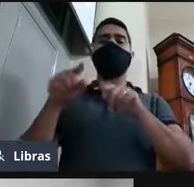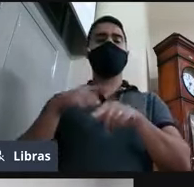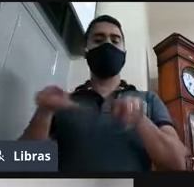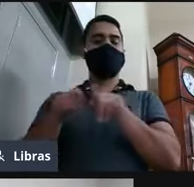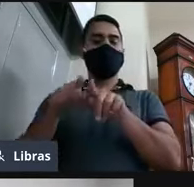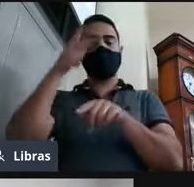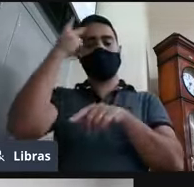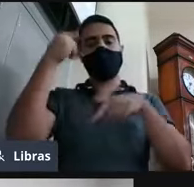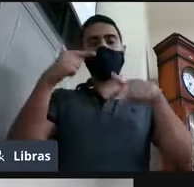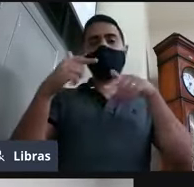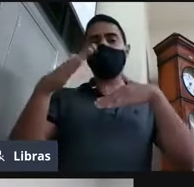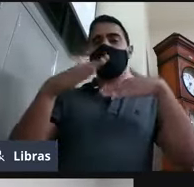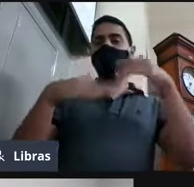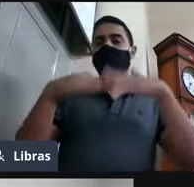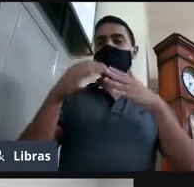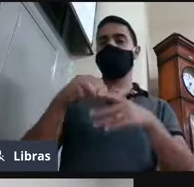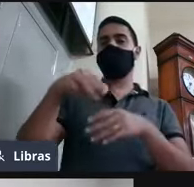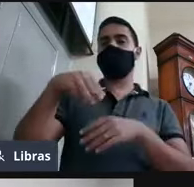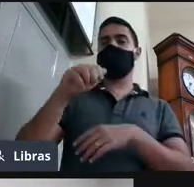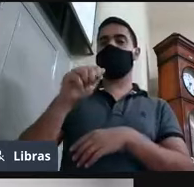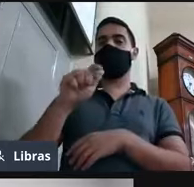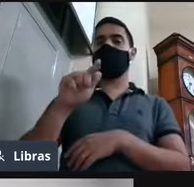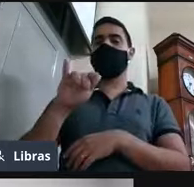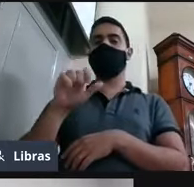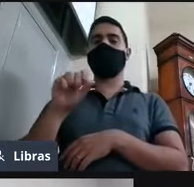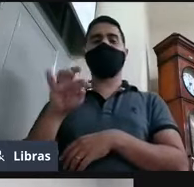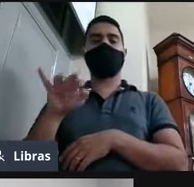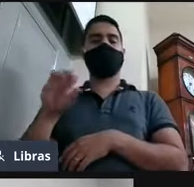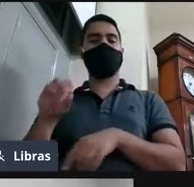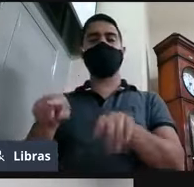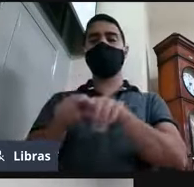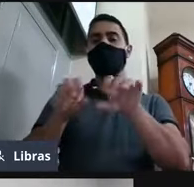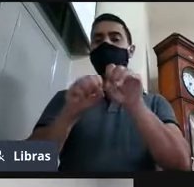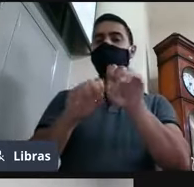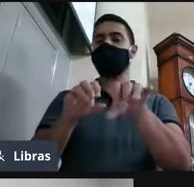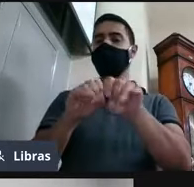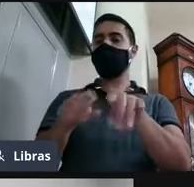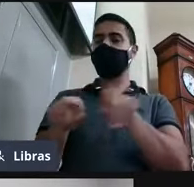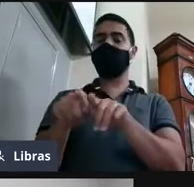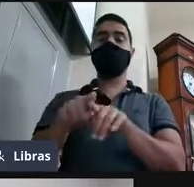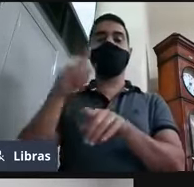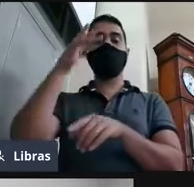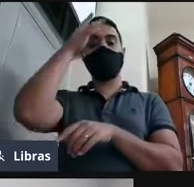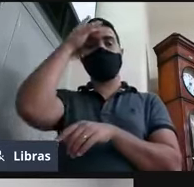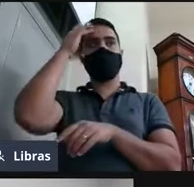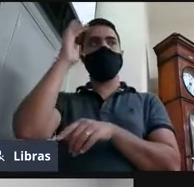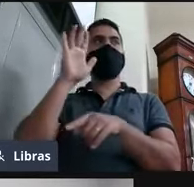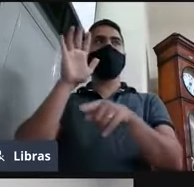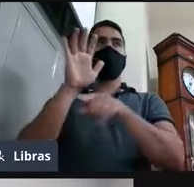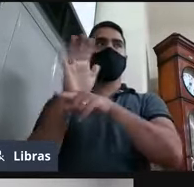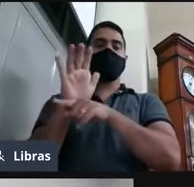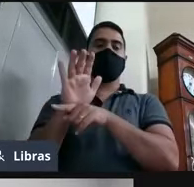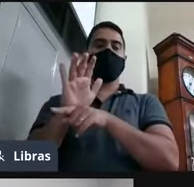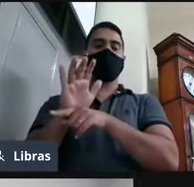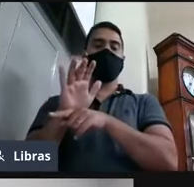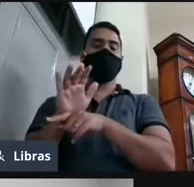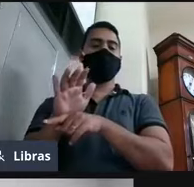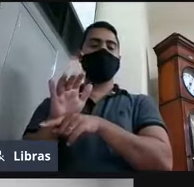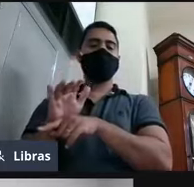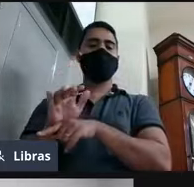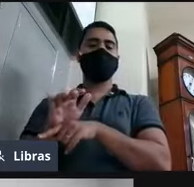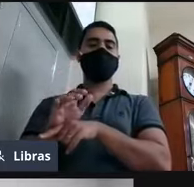servidores, profissionais do magistério, da educação, docentes profissionais que oferecem suporte pedagógico